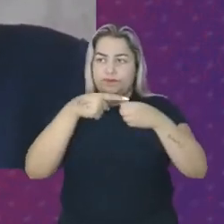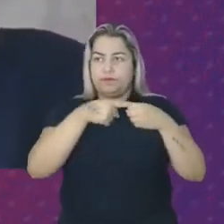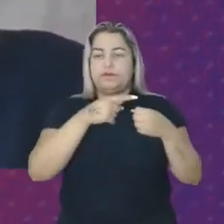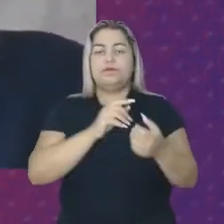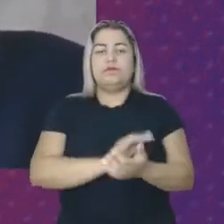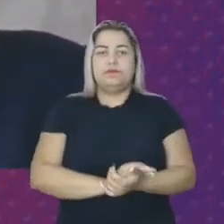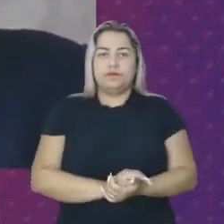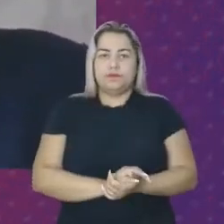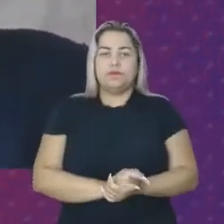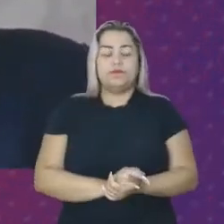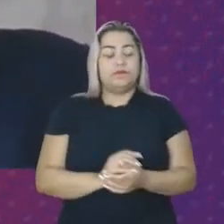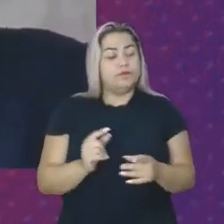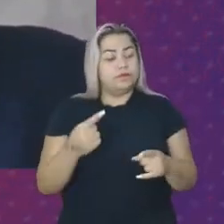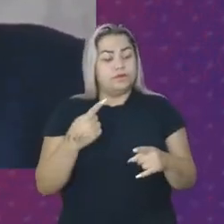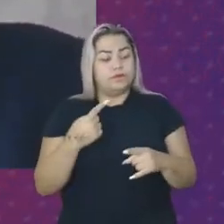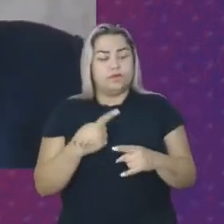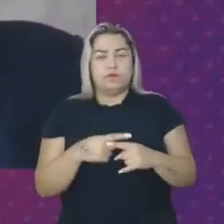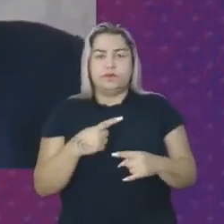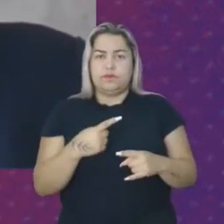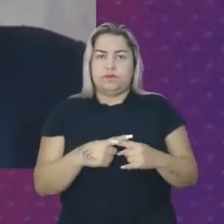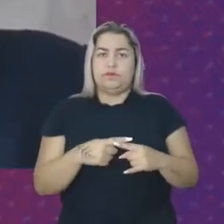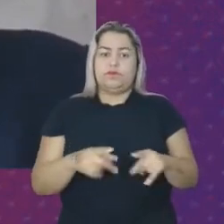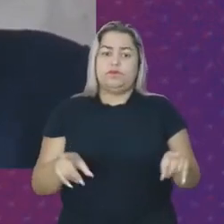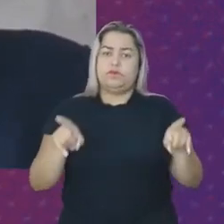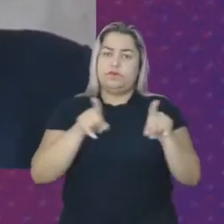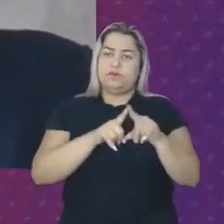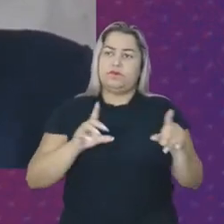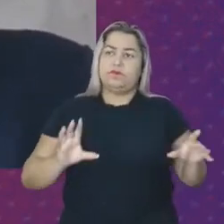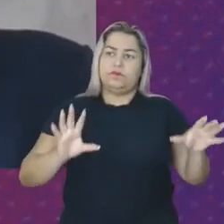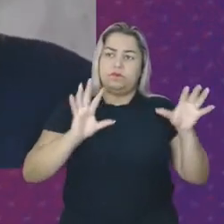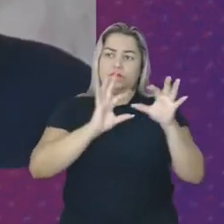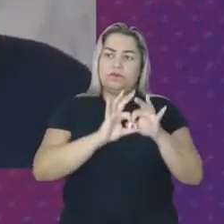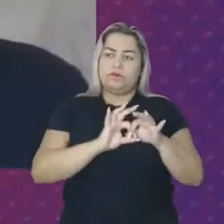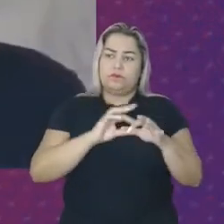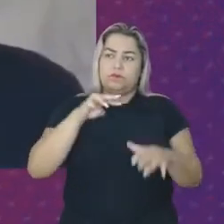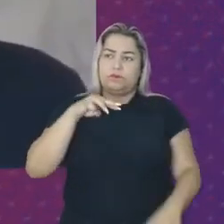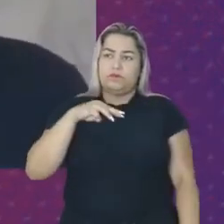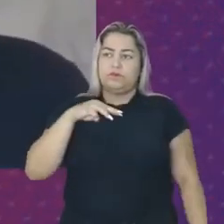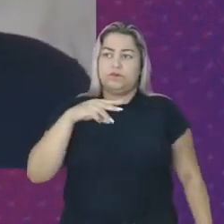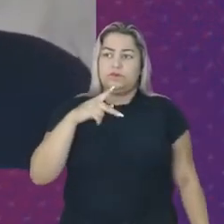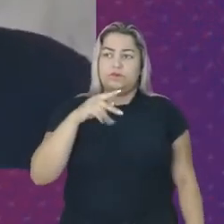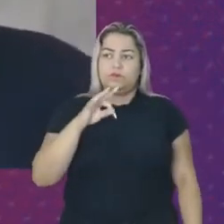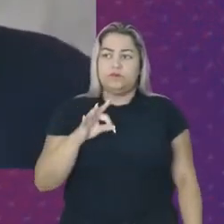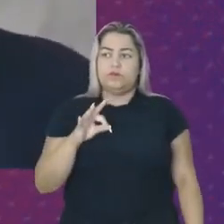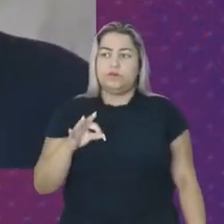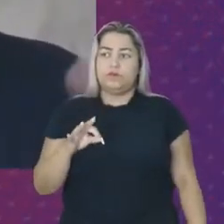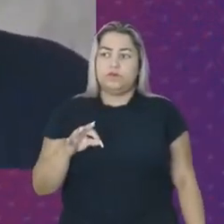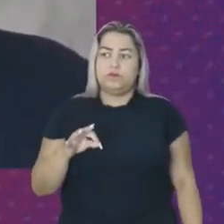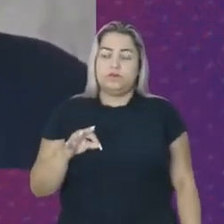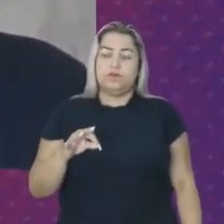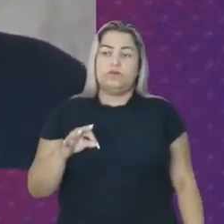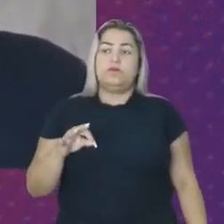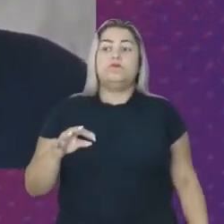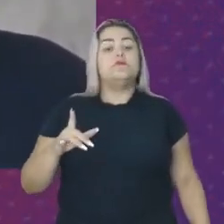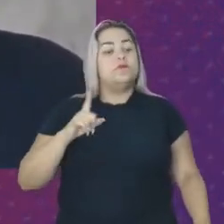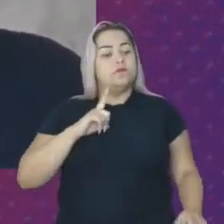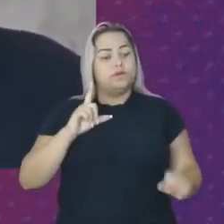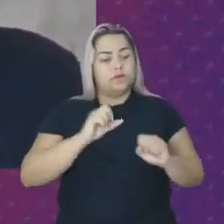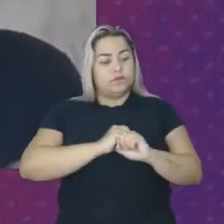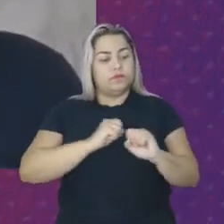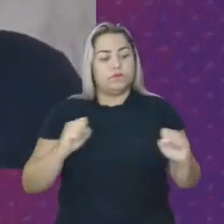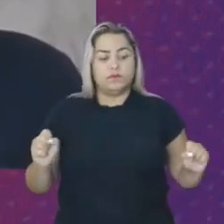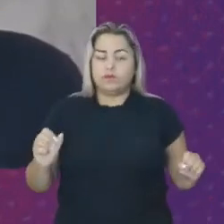porte, por meio de uma parceria com o Ministério. Então, nós teremos a possibilidade de